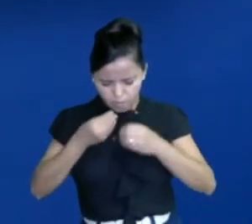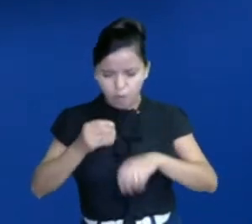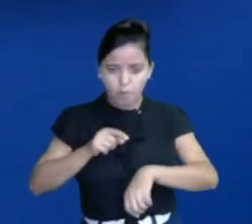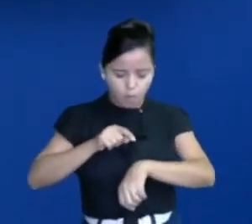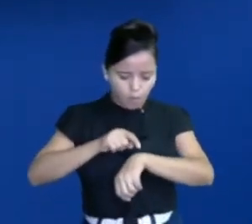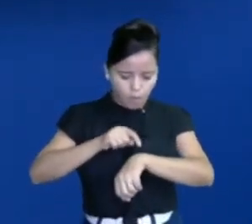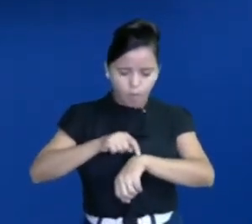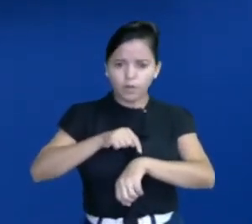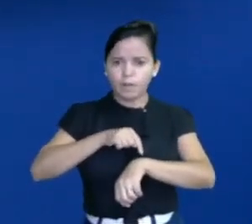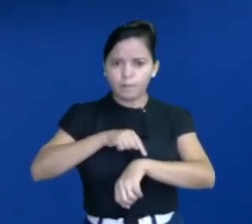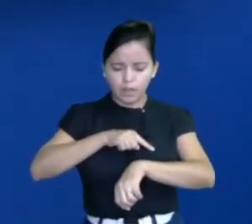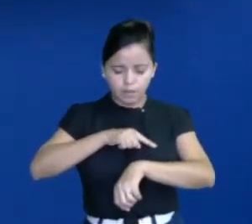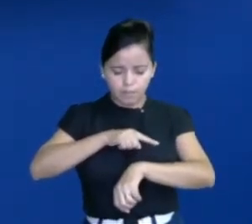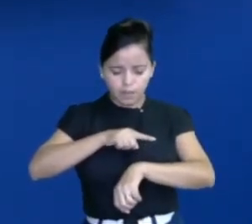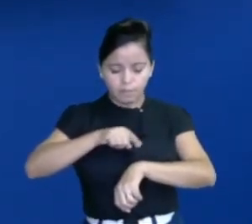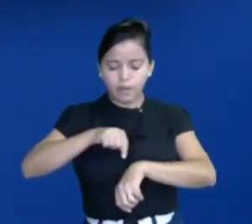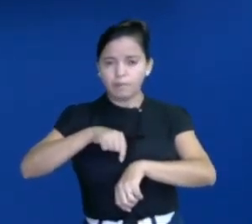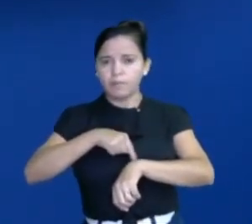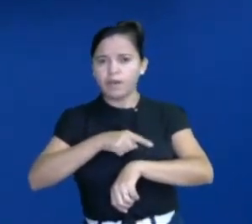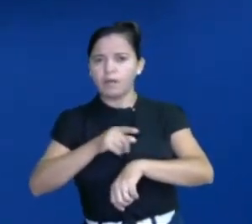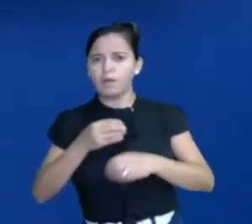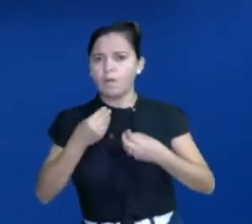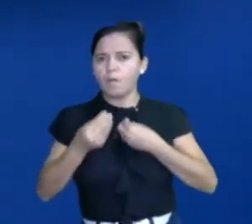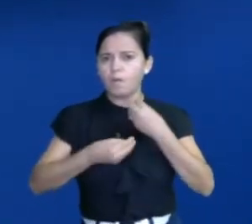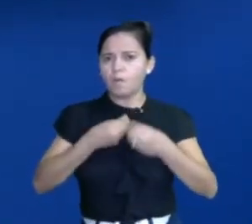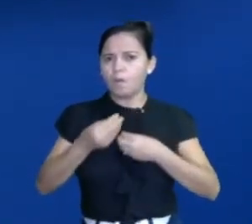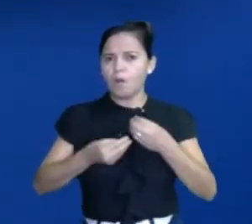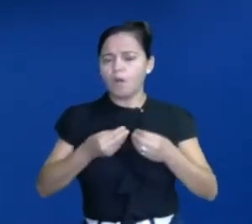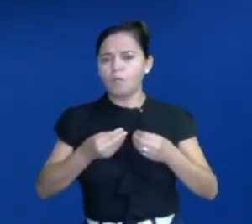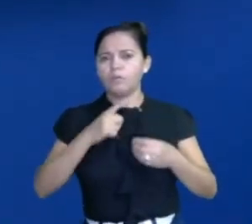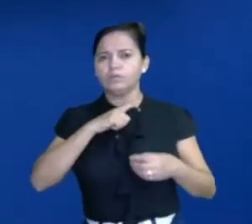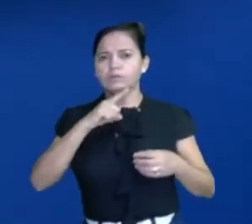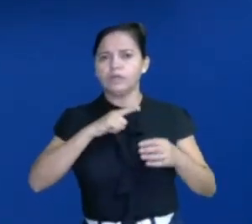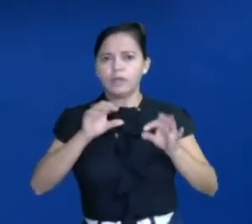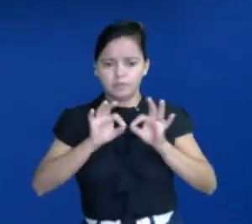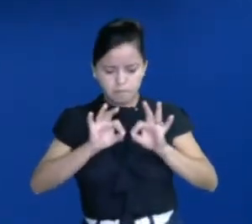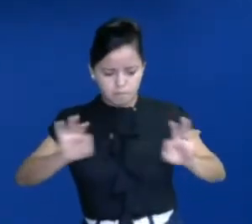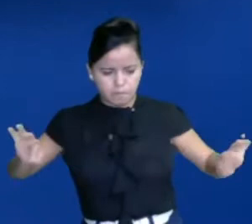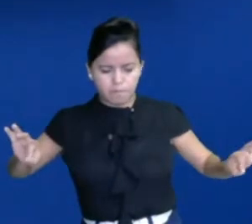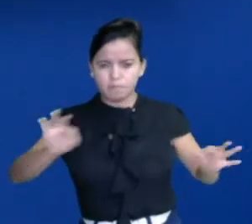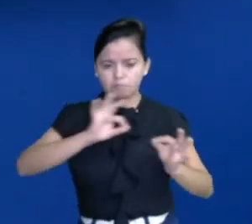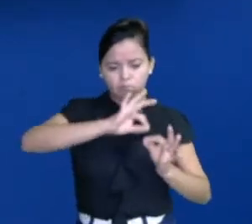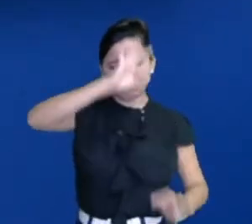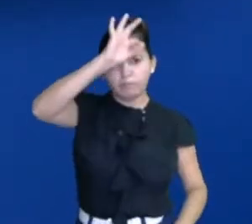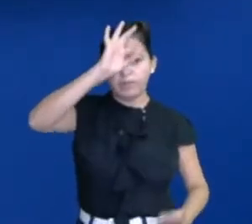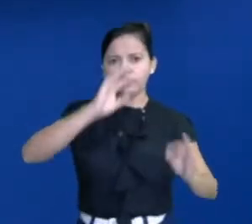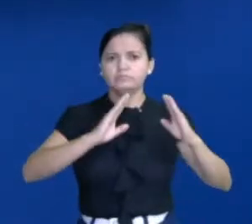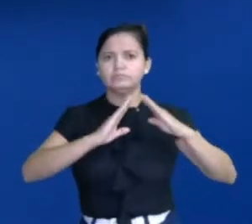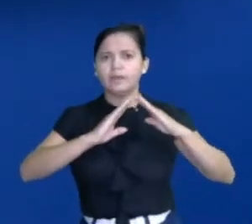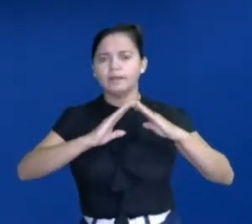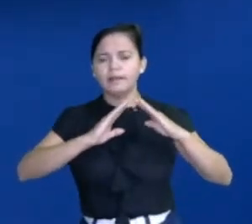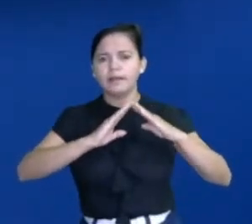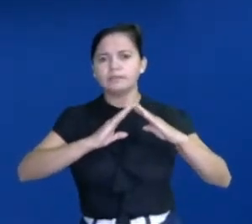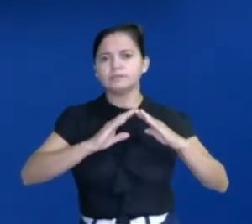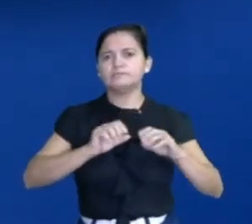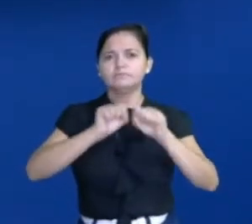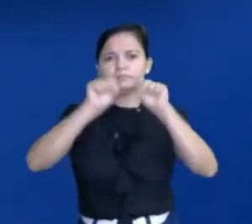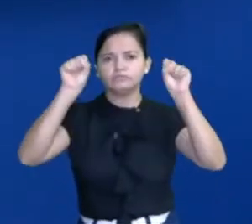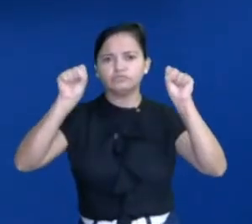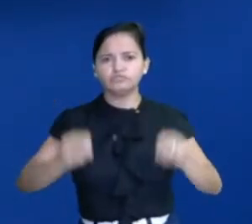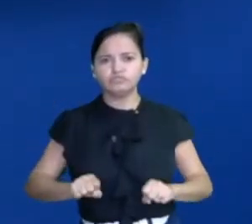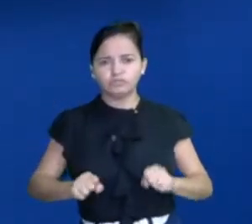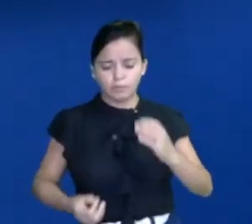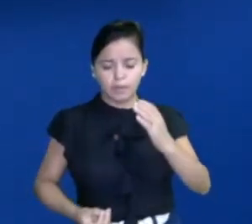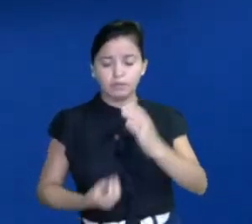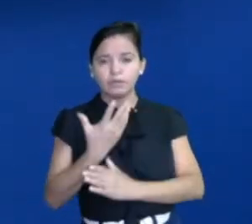vai contar as horas, ou medir quantos metros tem uma casa. Tudo isso são sistemas que foram